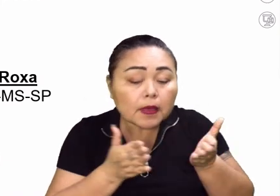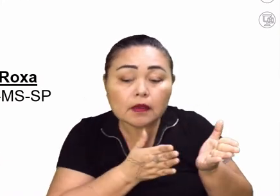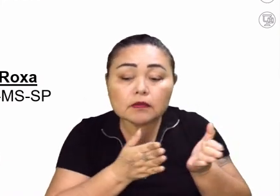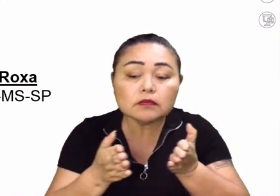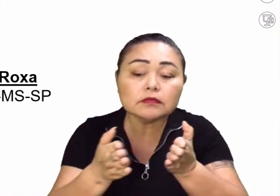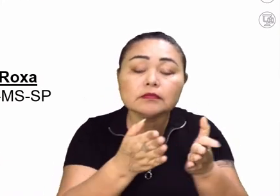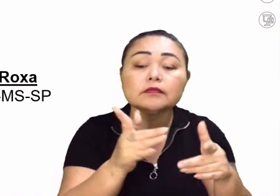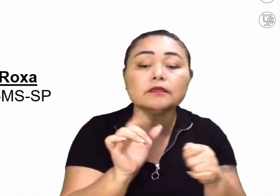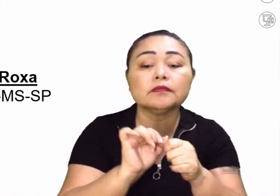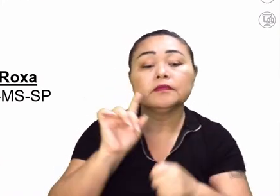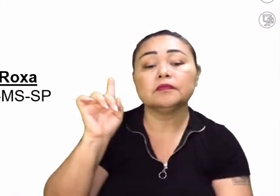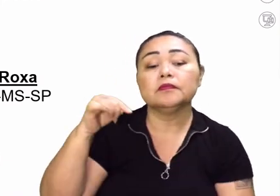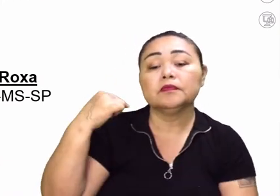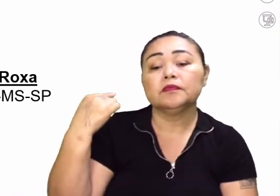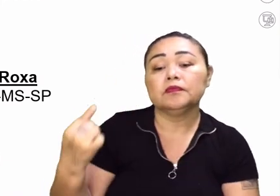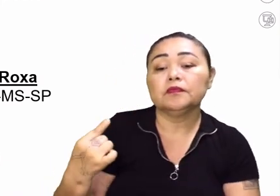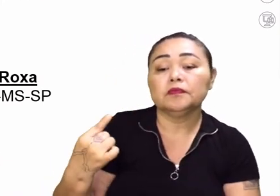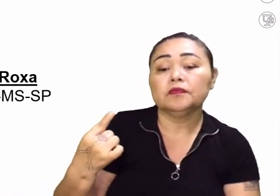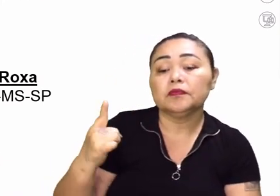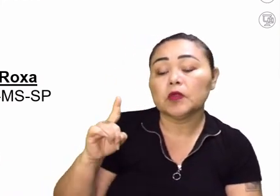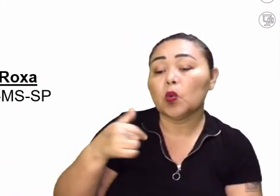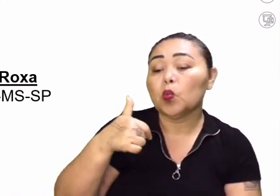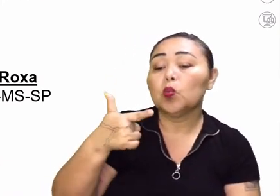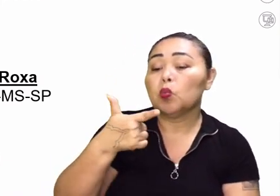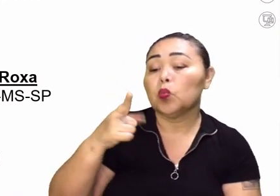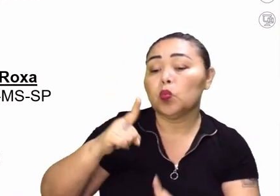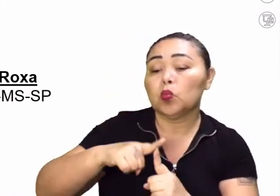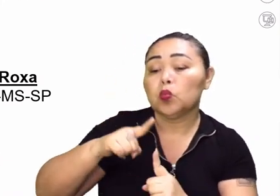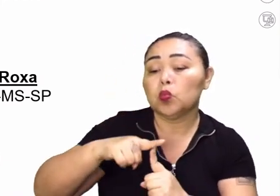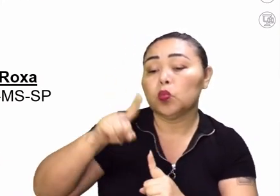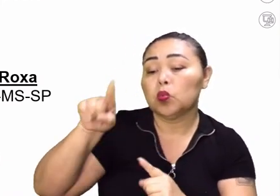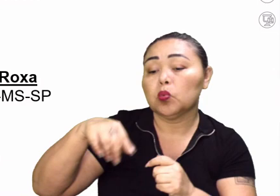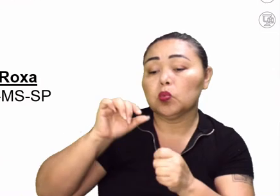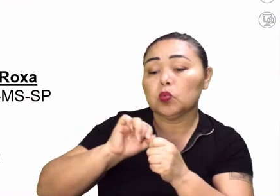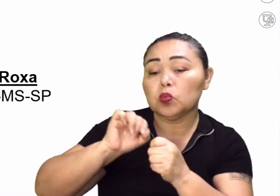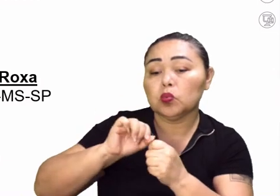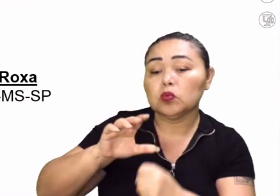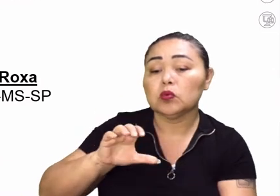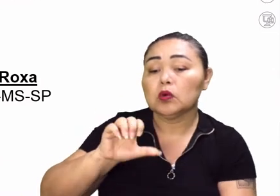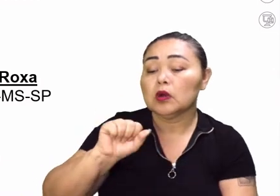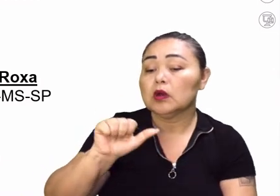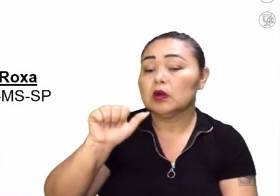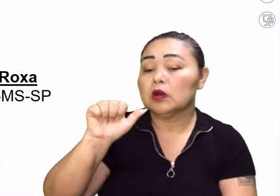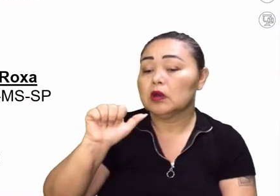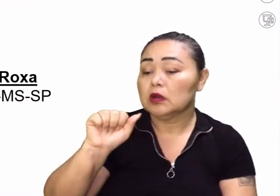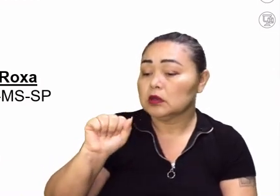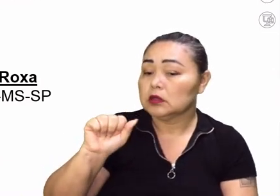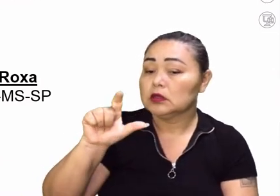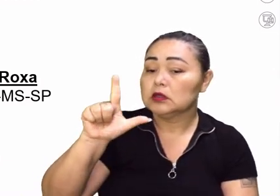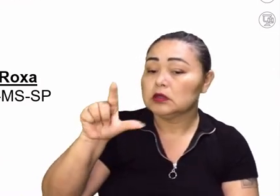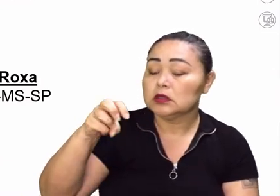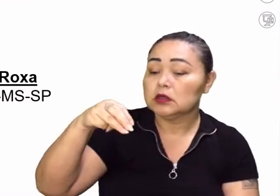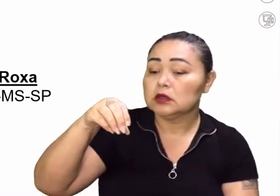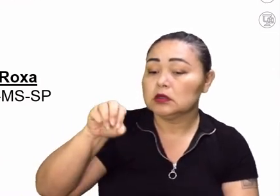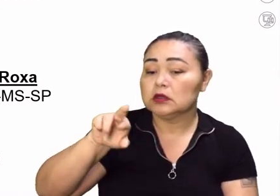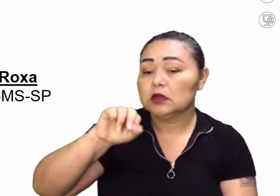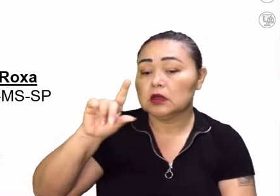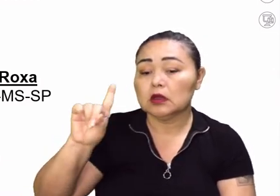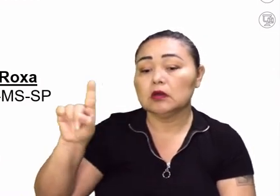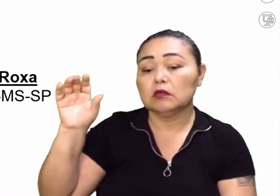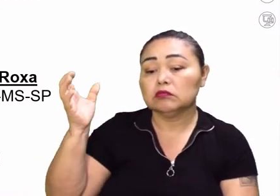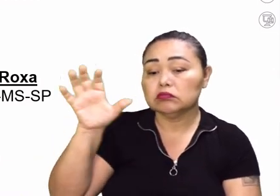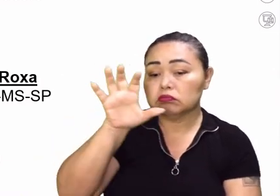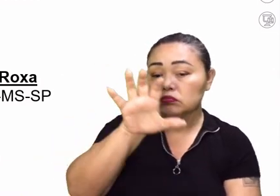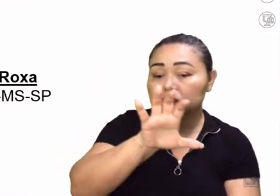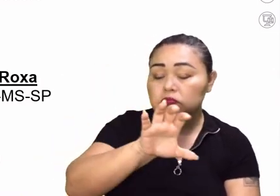a gente vai encontrar outro tipo de solo no Brasil chamado Salmourão na região aí do centro-oeste Sul e Sudeste do